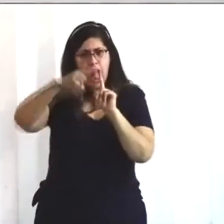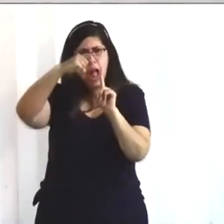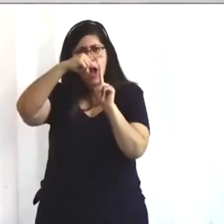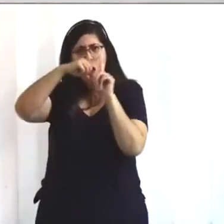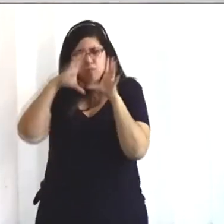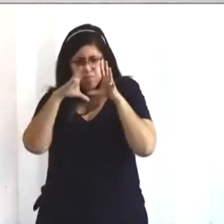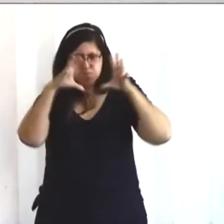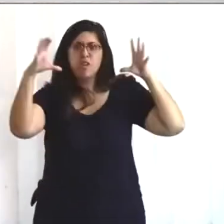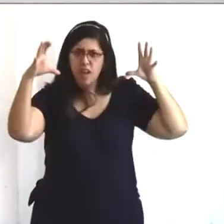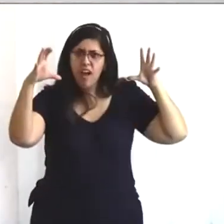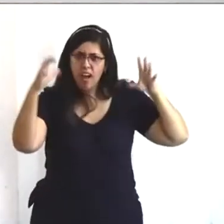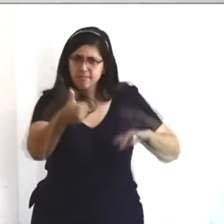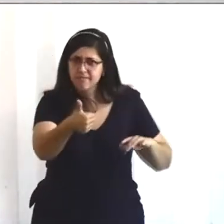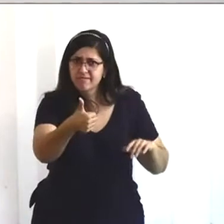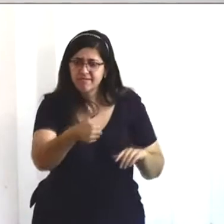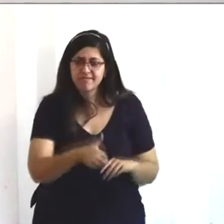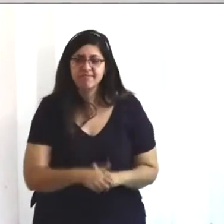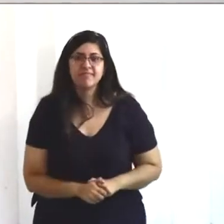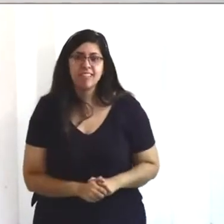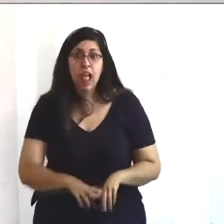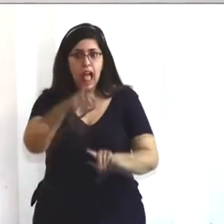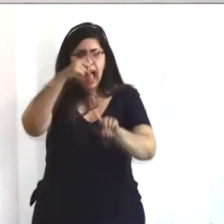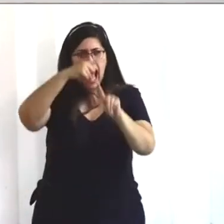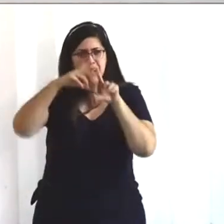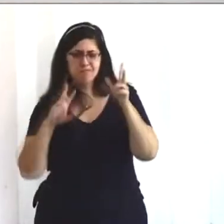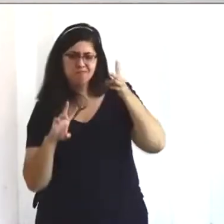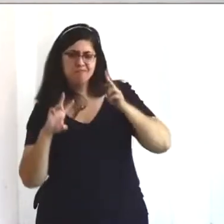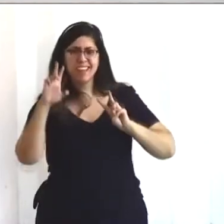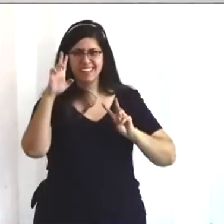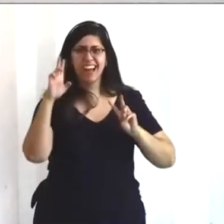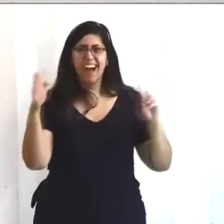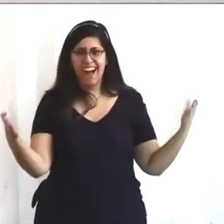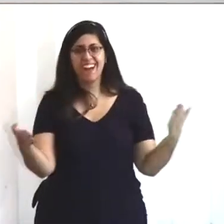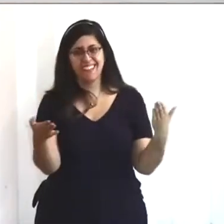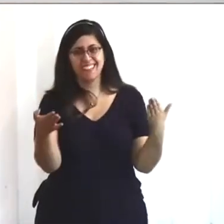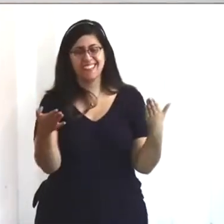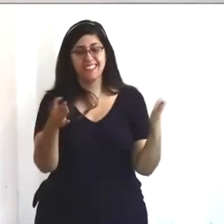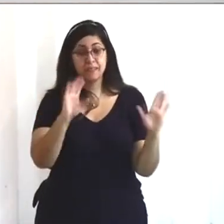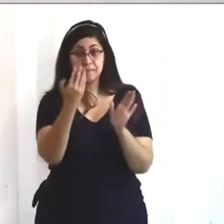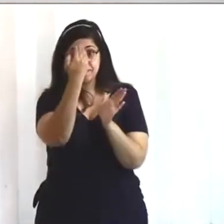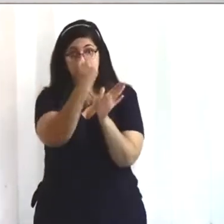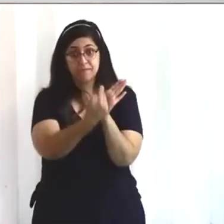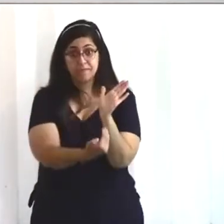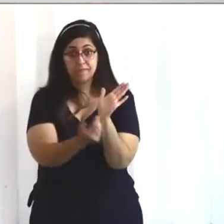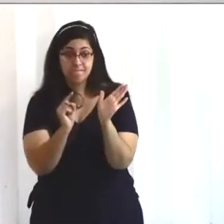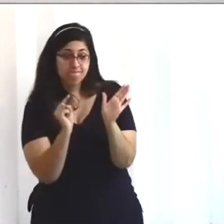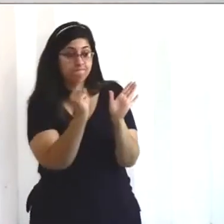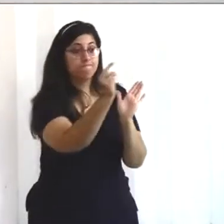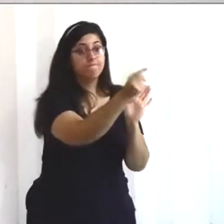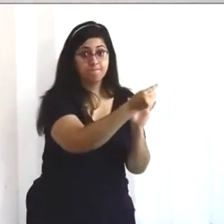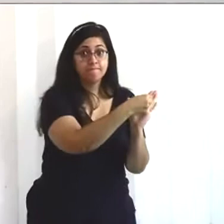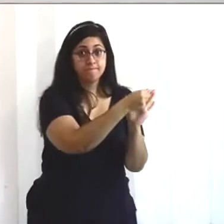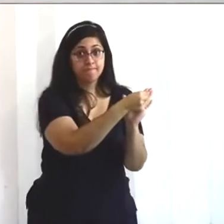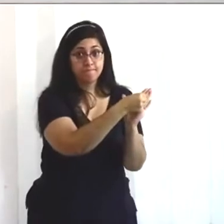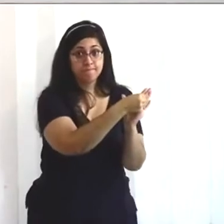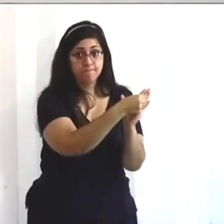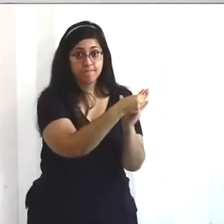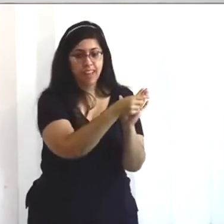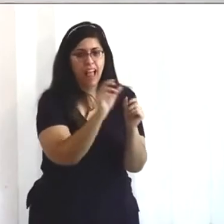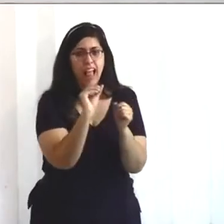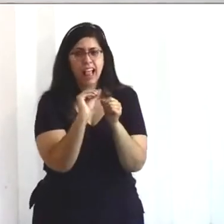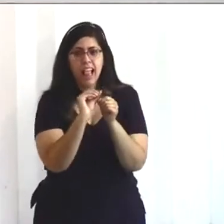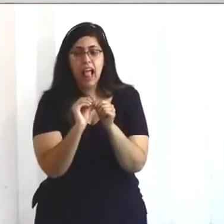Cristo, que foi para a cruz, que venceu a cruz e que vive. E de outro lado, se possível, façam o desenho